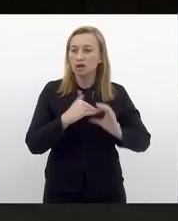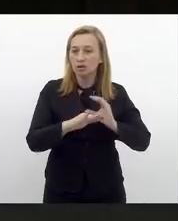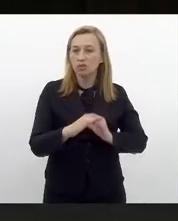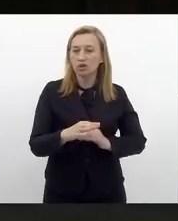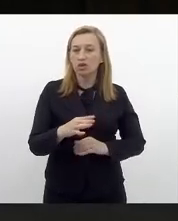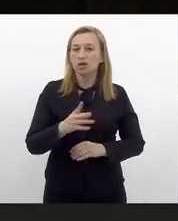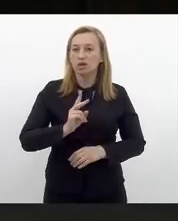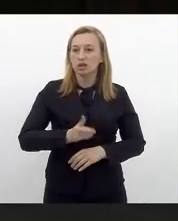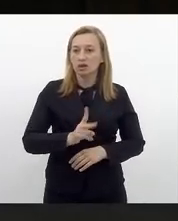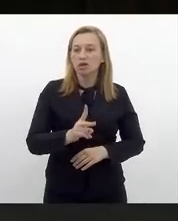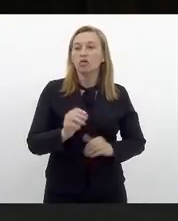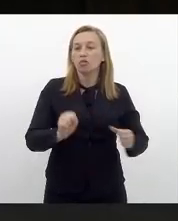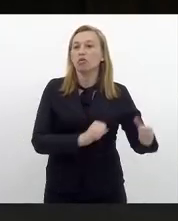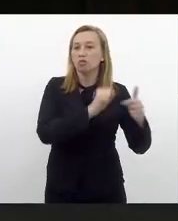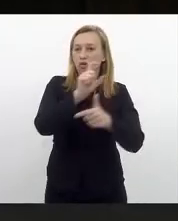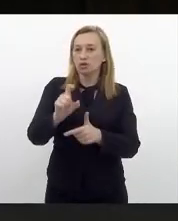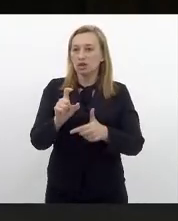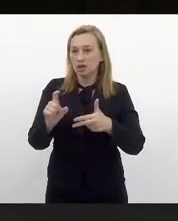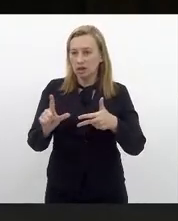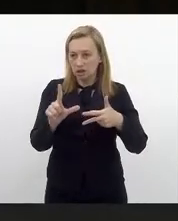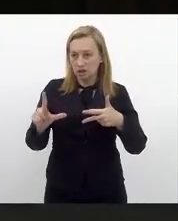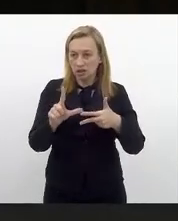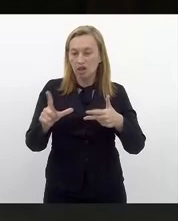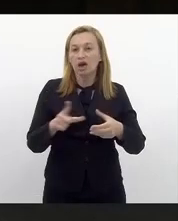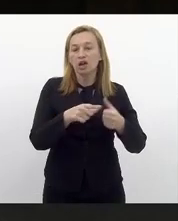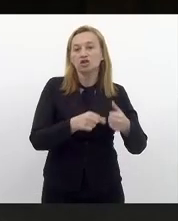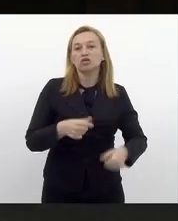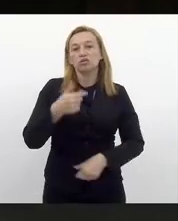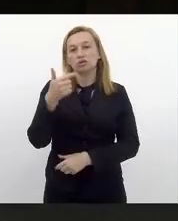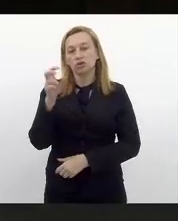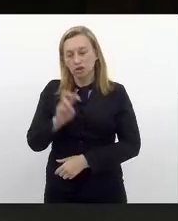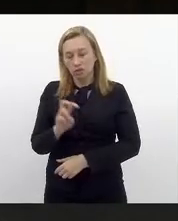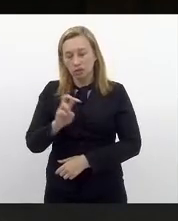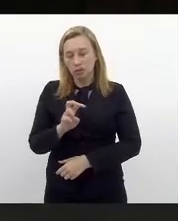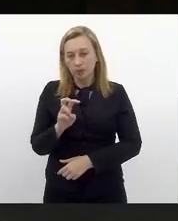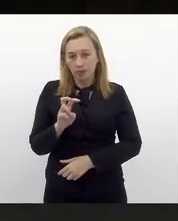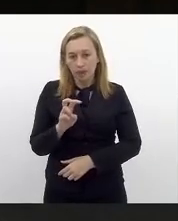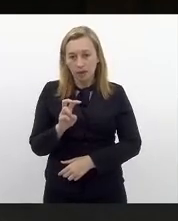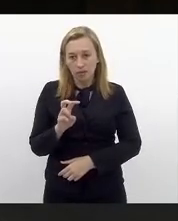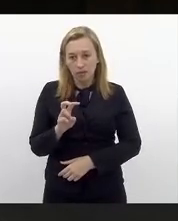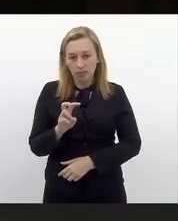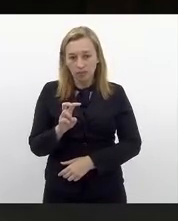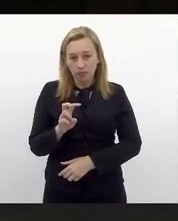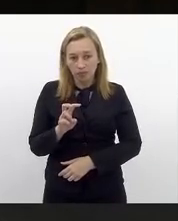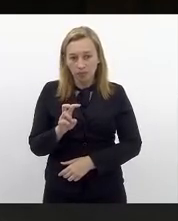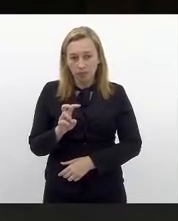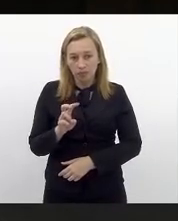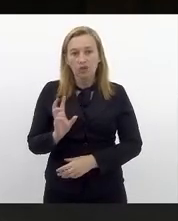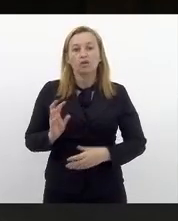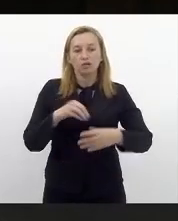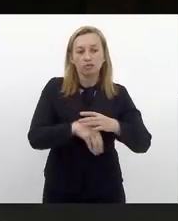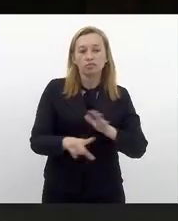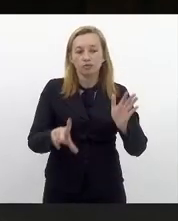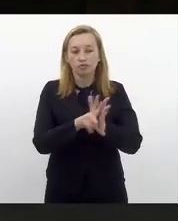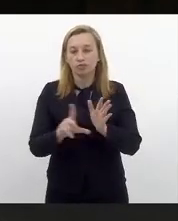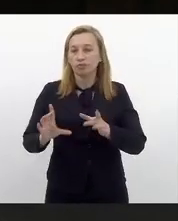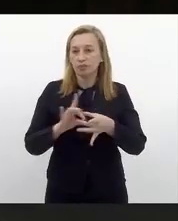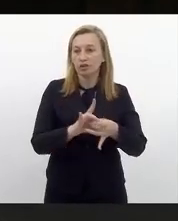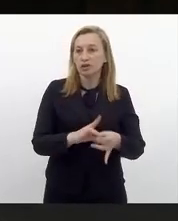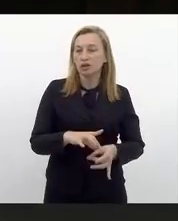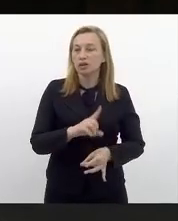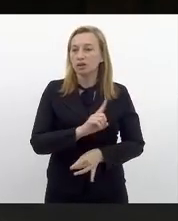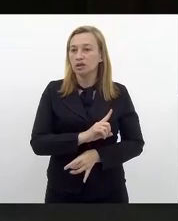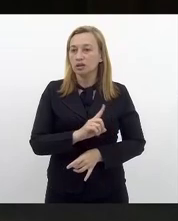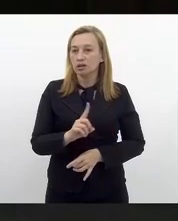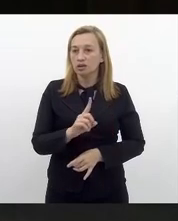quadrimestralmente ao poder legislativo Artigo 5º as disposições introduzidas por esta lei complementar não